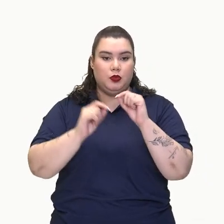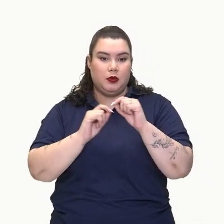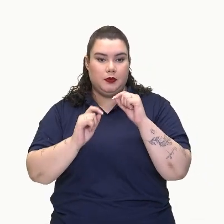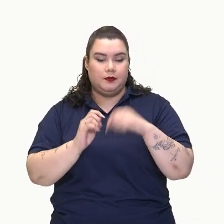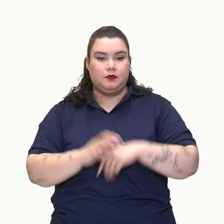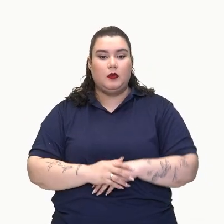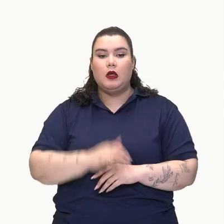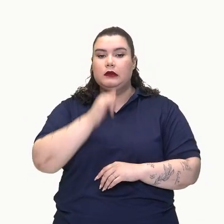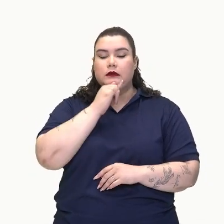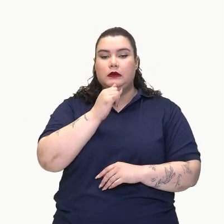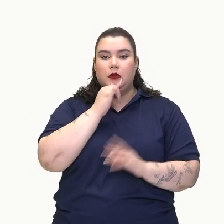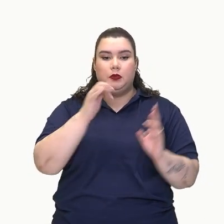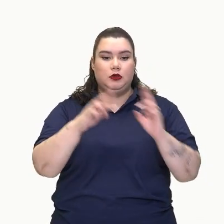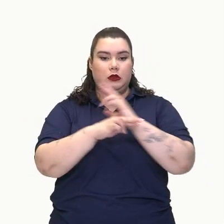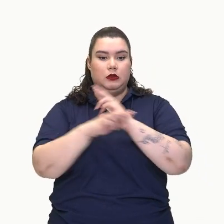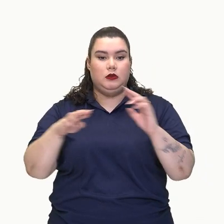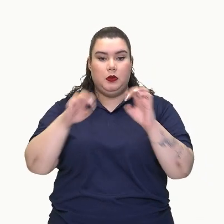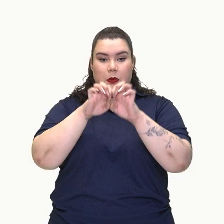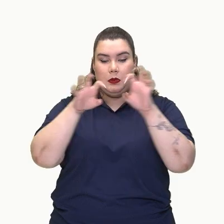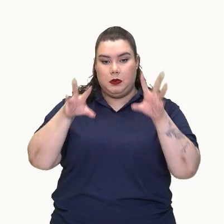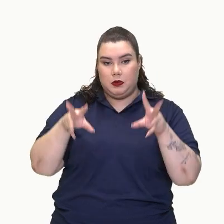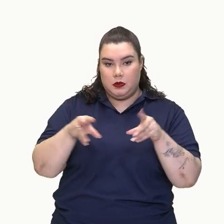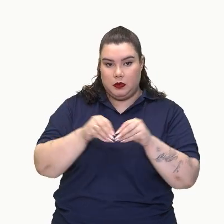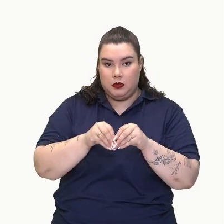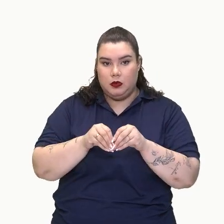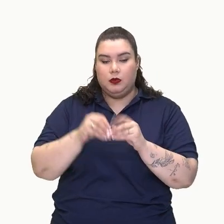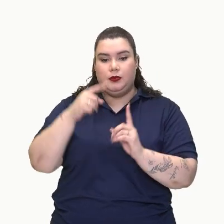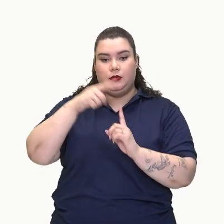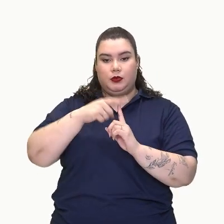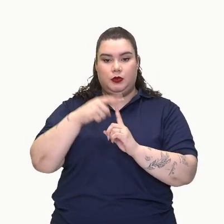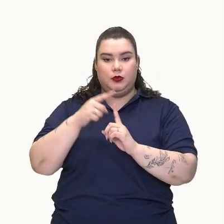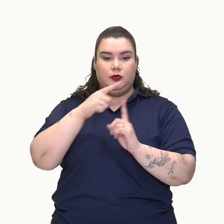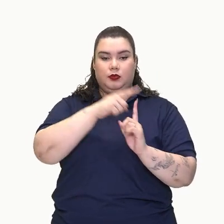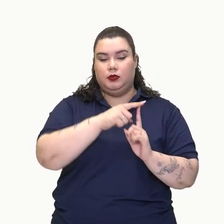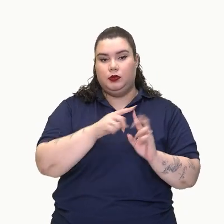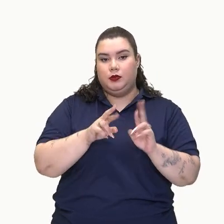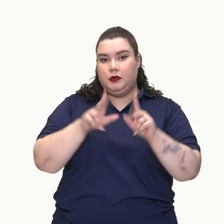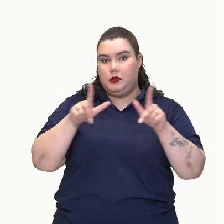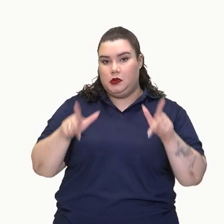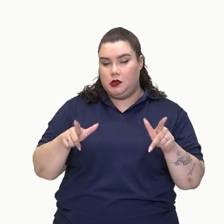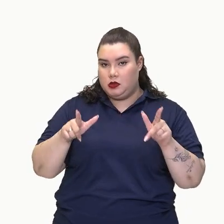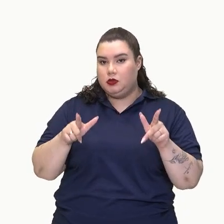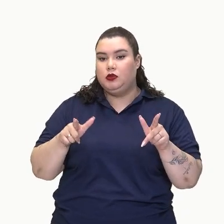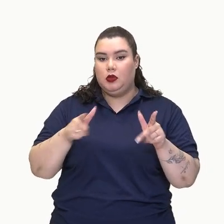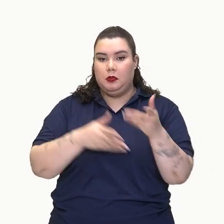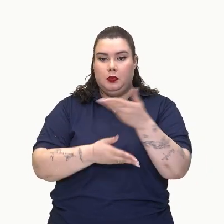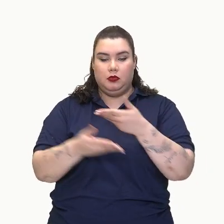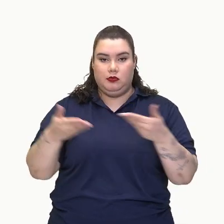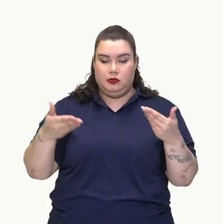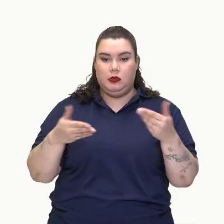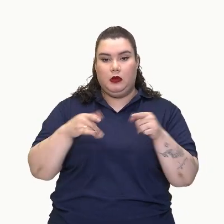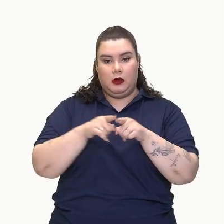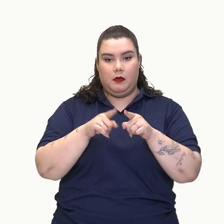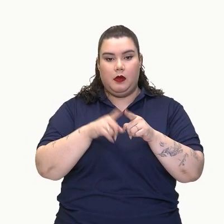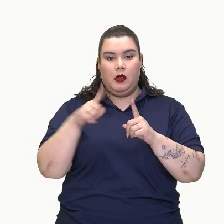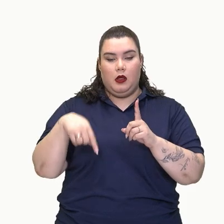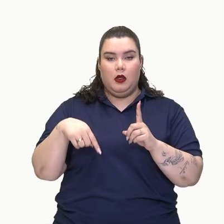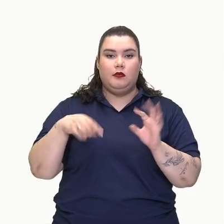exemplo de relação ecológica interespecífica harmônica também. A gente já sabe que são espécies